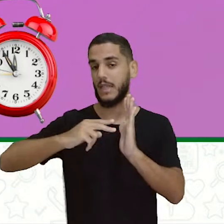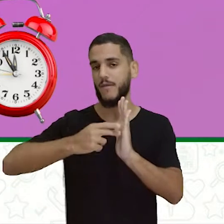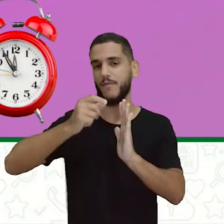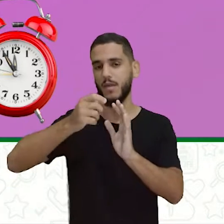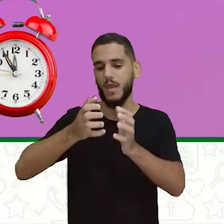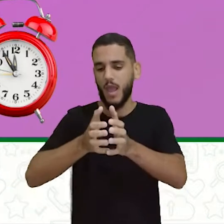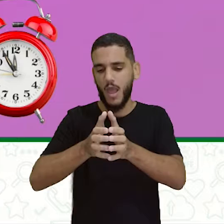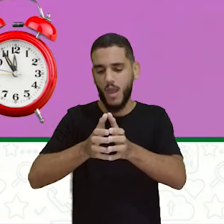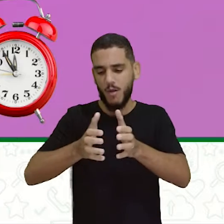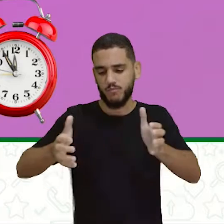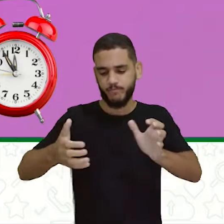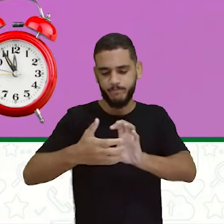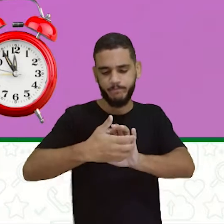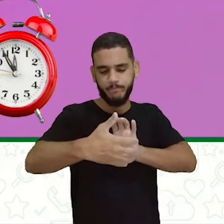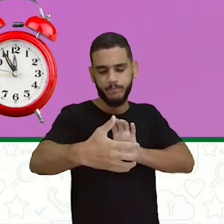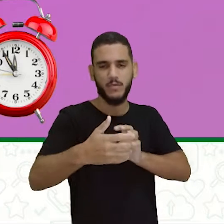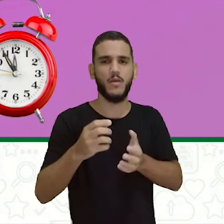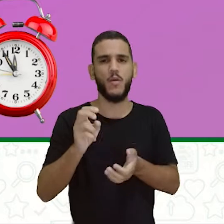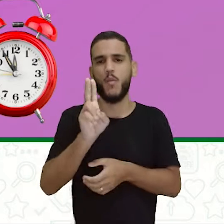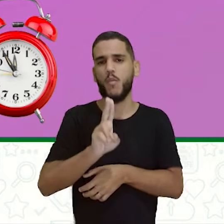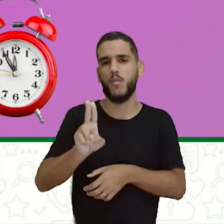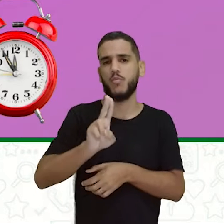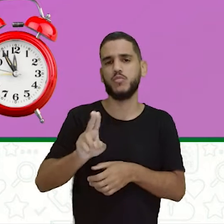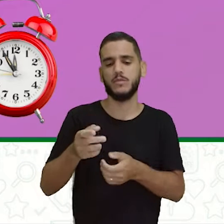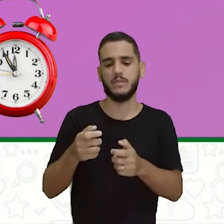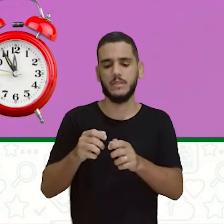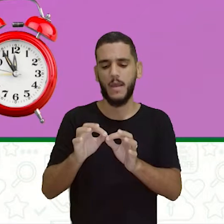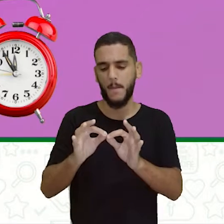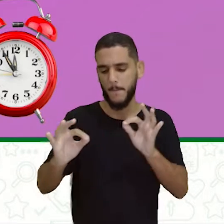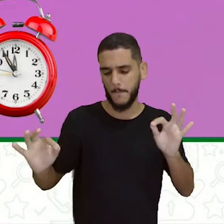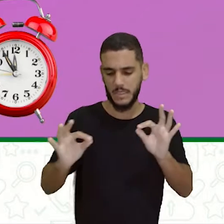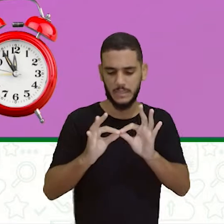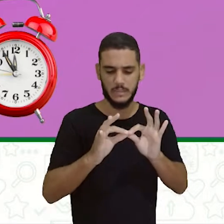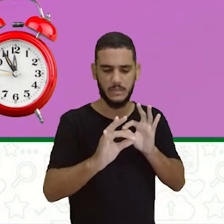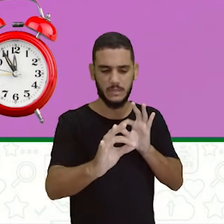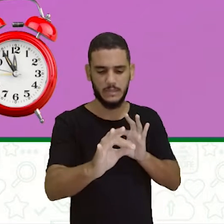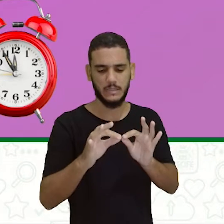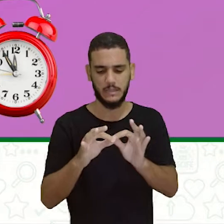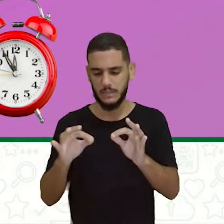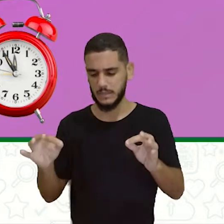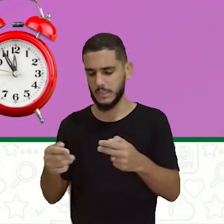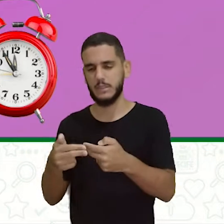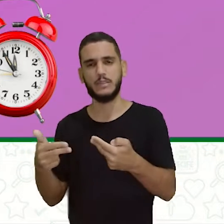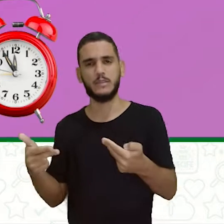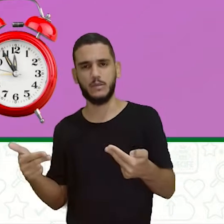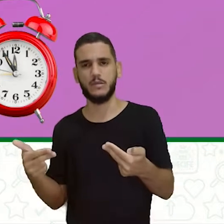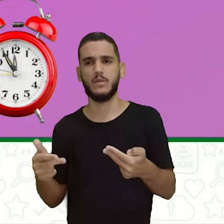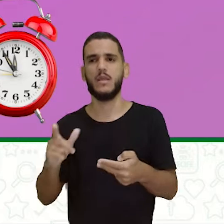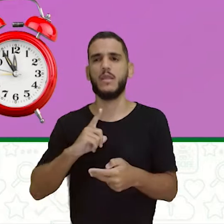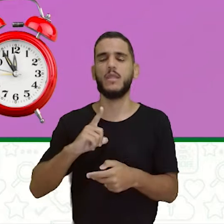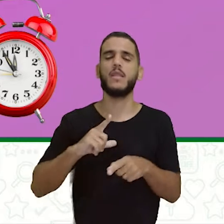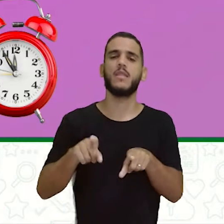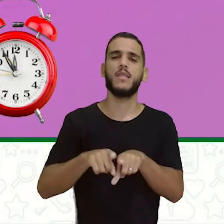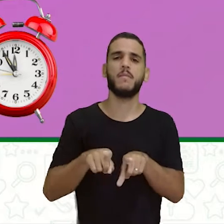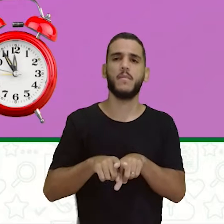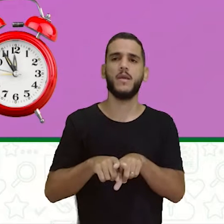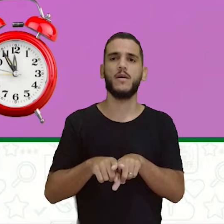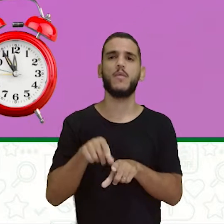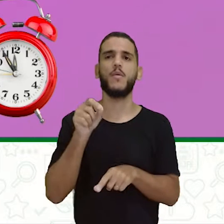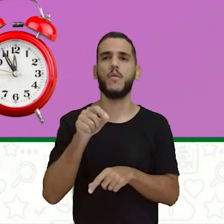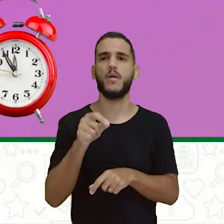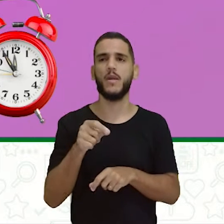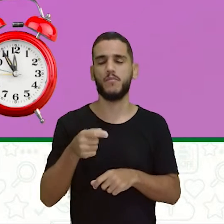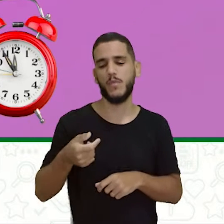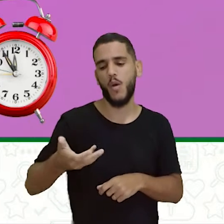utilizados, né, para você medir as grandezas, e que nós temos aí o velocímetro, né,